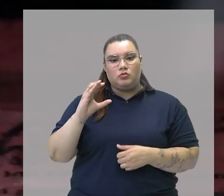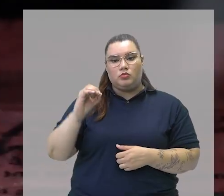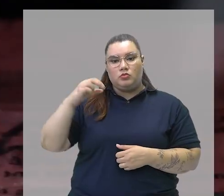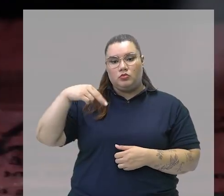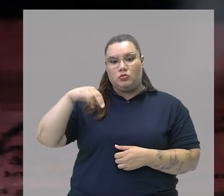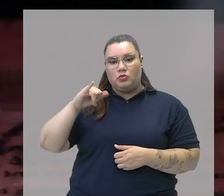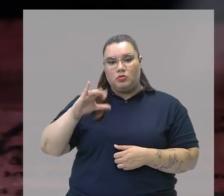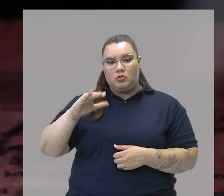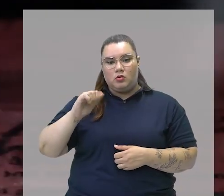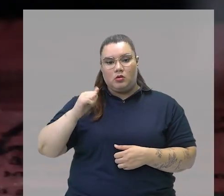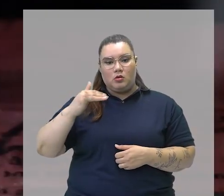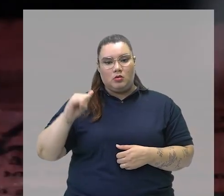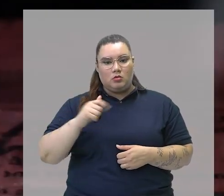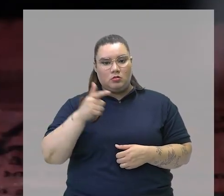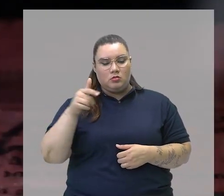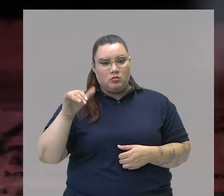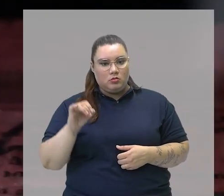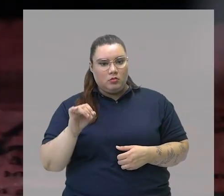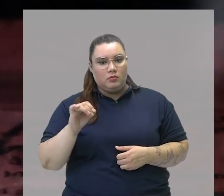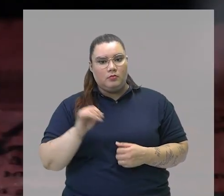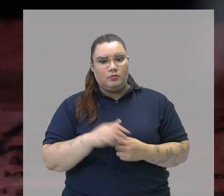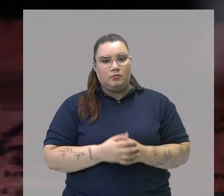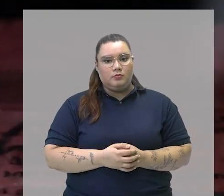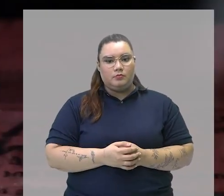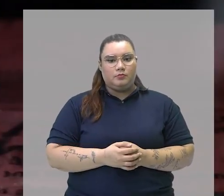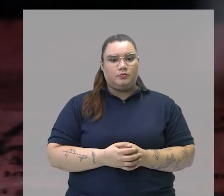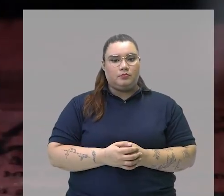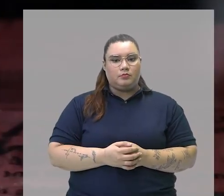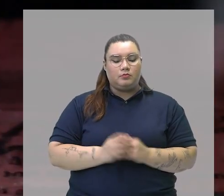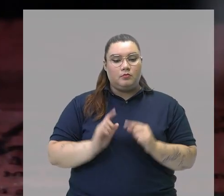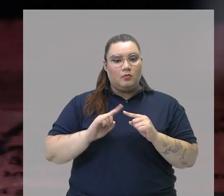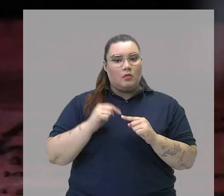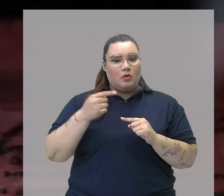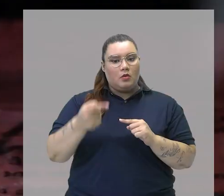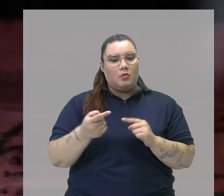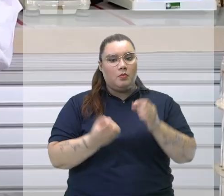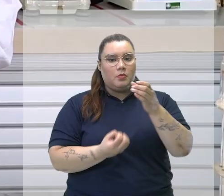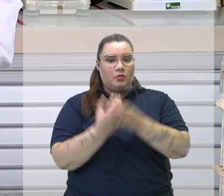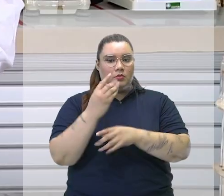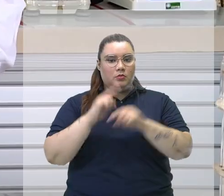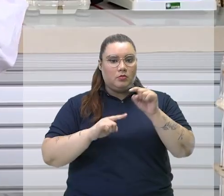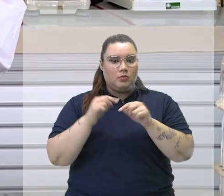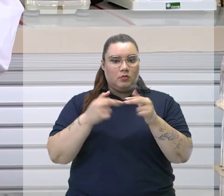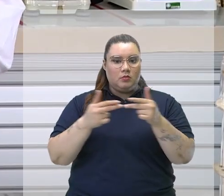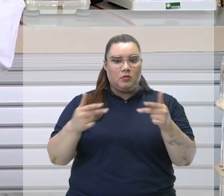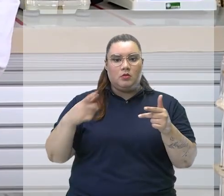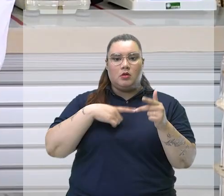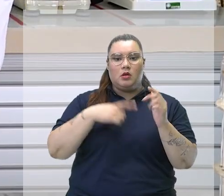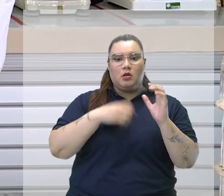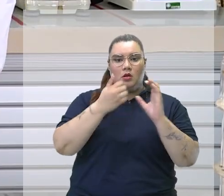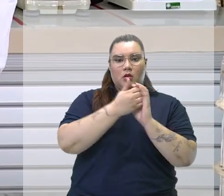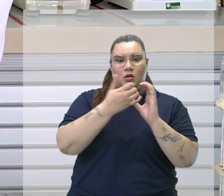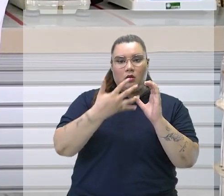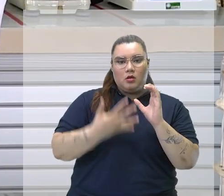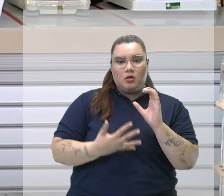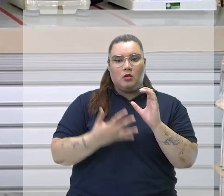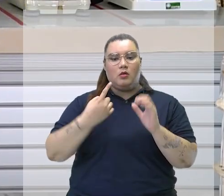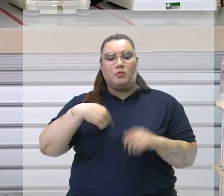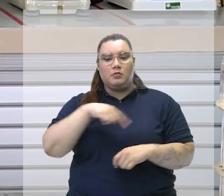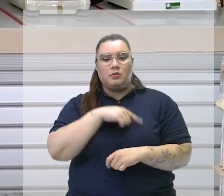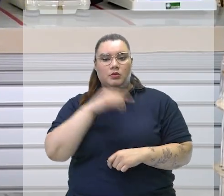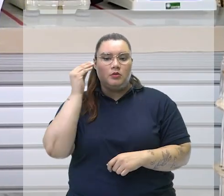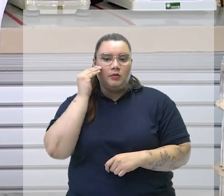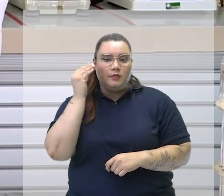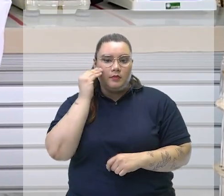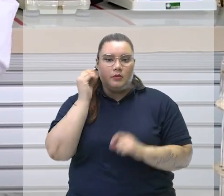sonicação, certo? E após produzir o material, a gente faz as chamadas caracterizações, que é para a gente